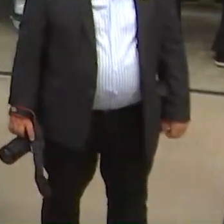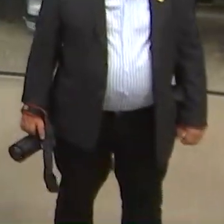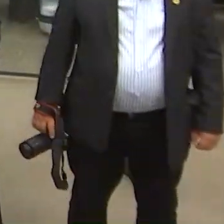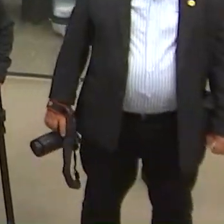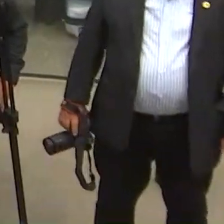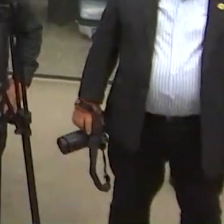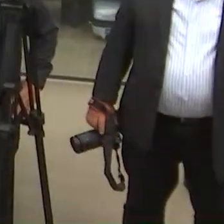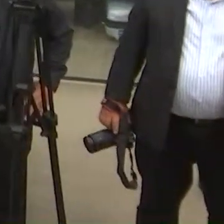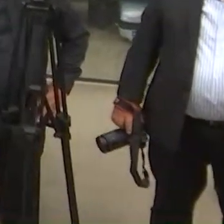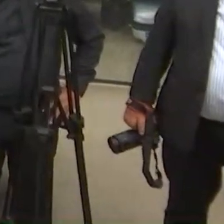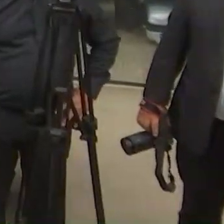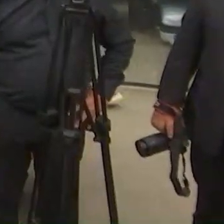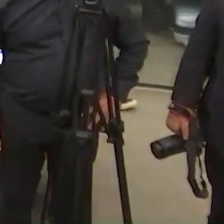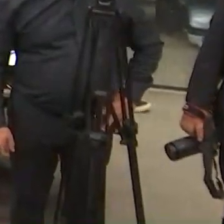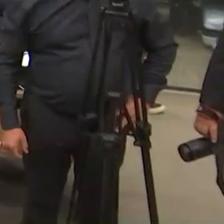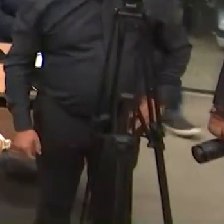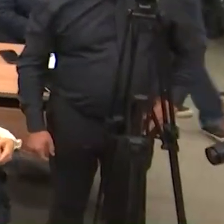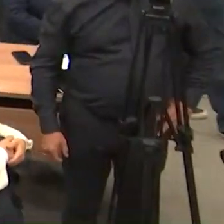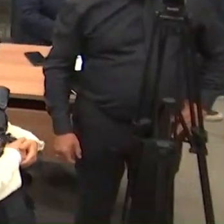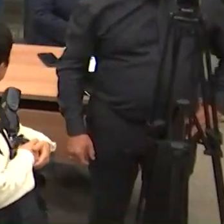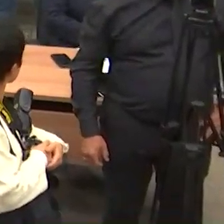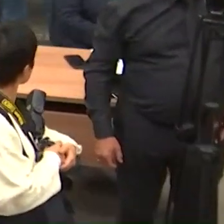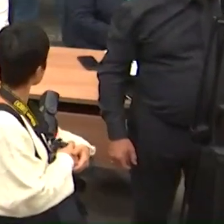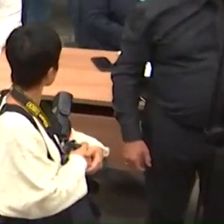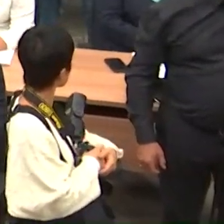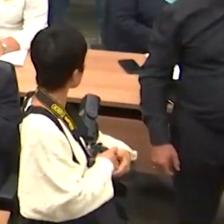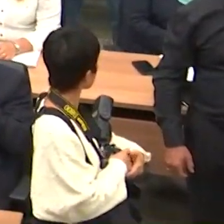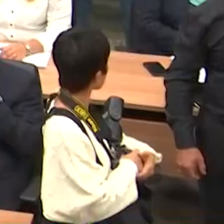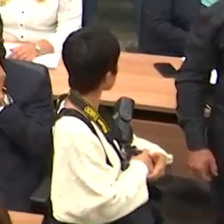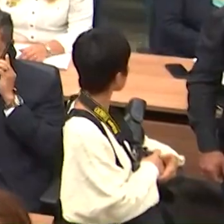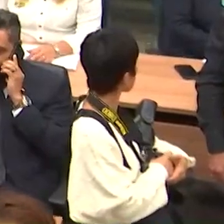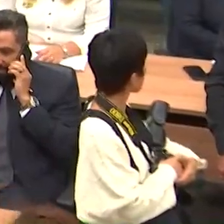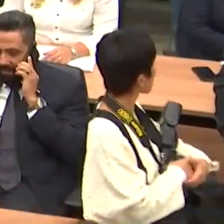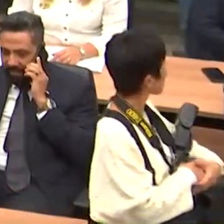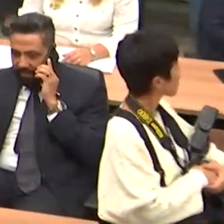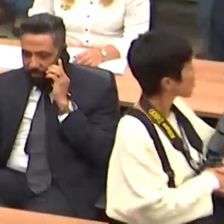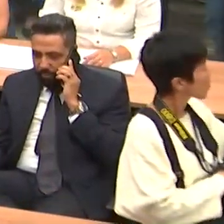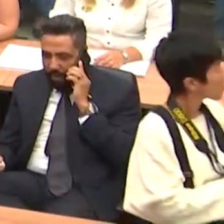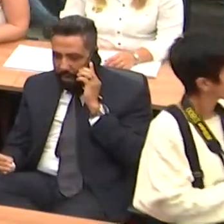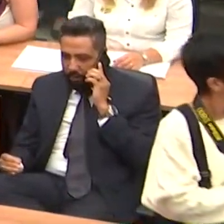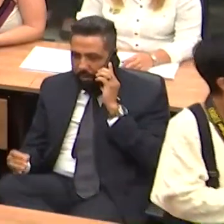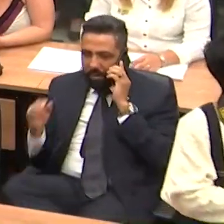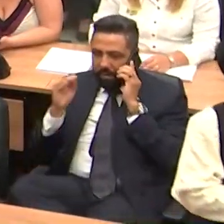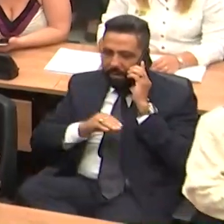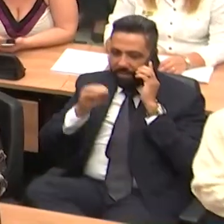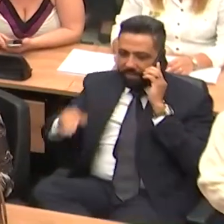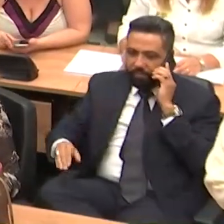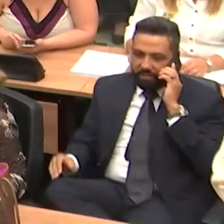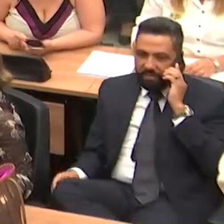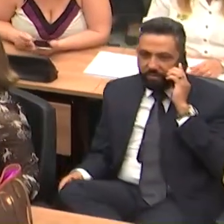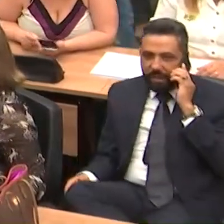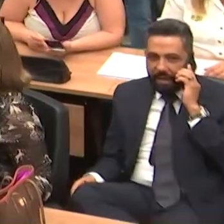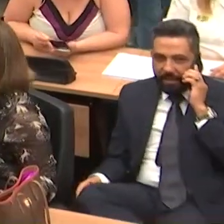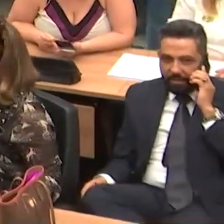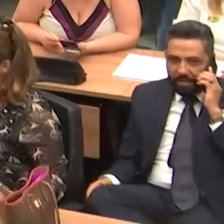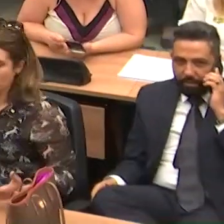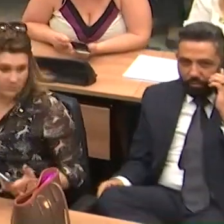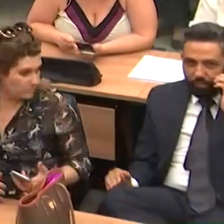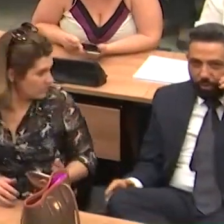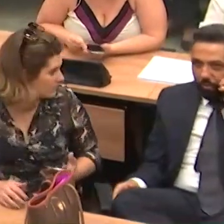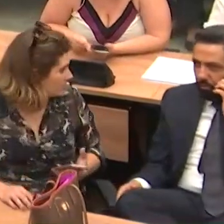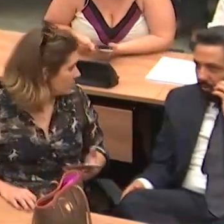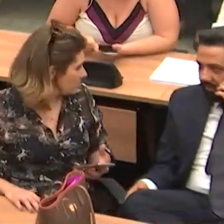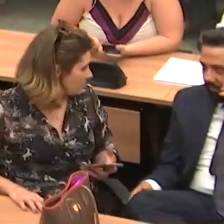Nessa tarde, vários temas serão discutidos, claro, todos aí voltados a políticas públicas, à proteção da mulher. E tudo que vai